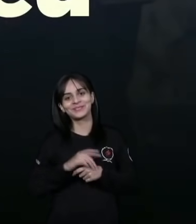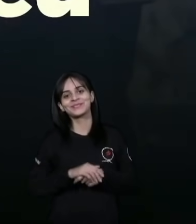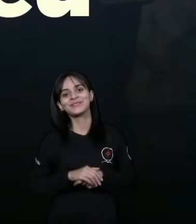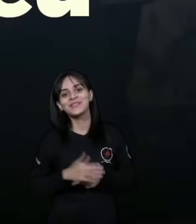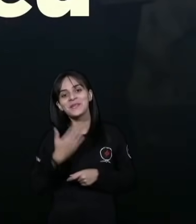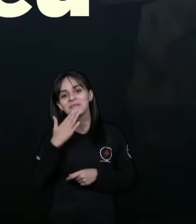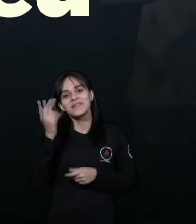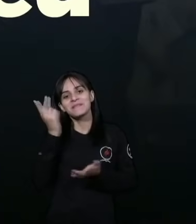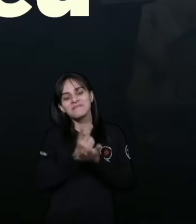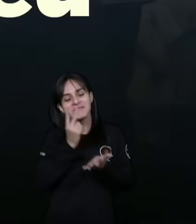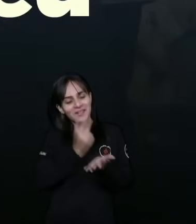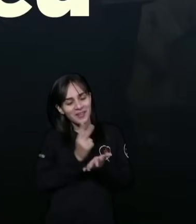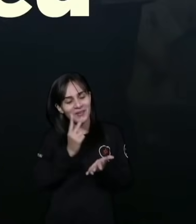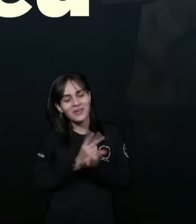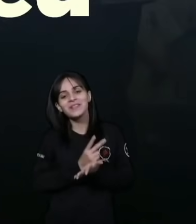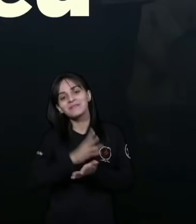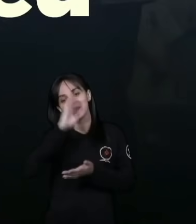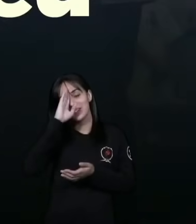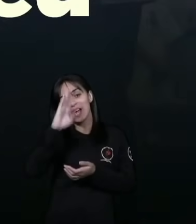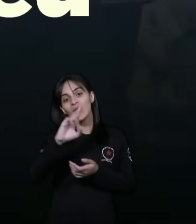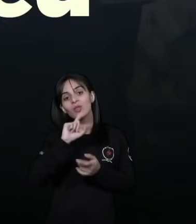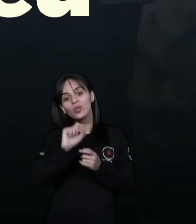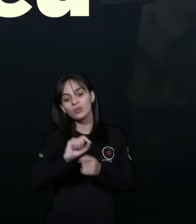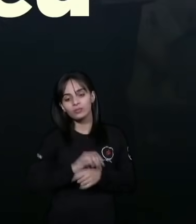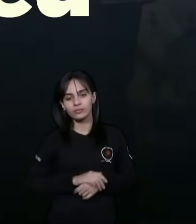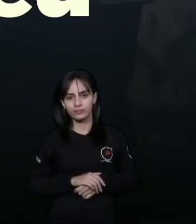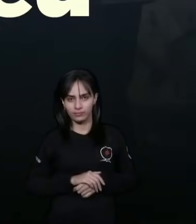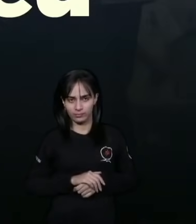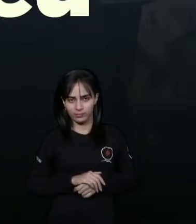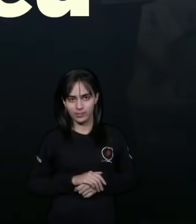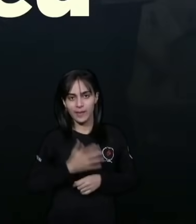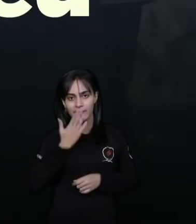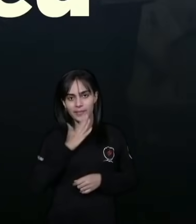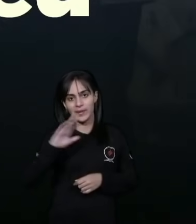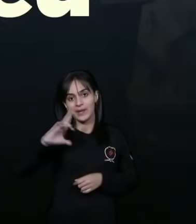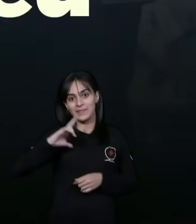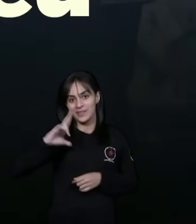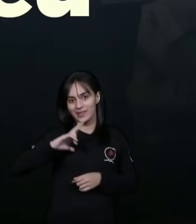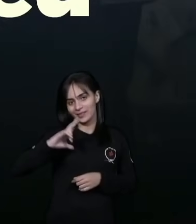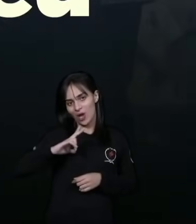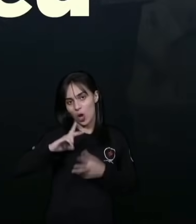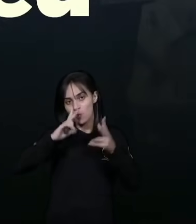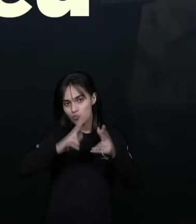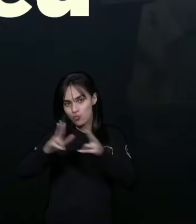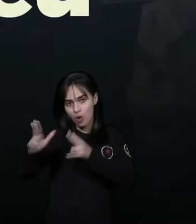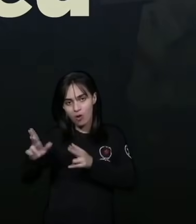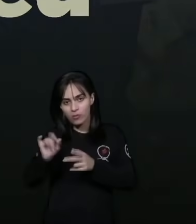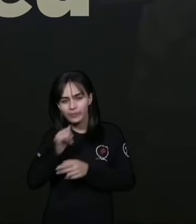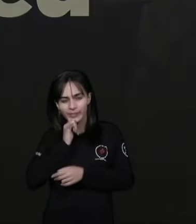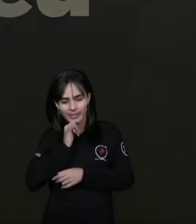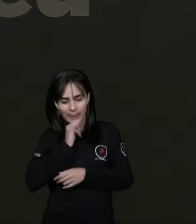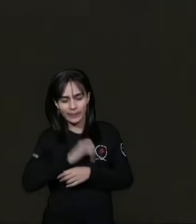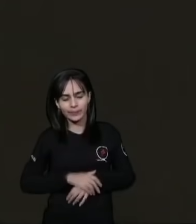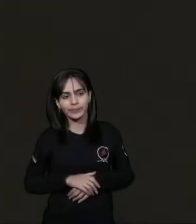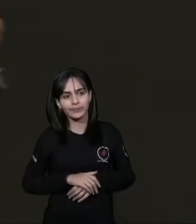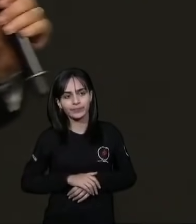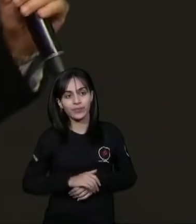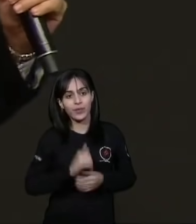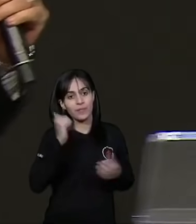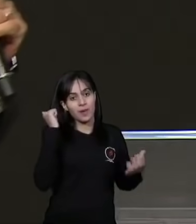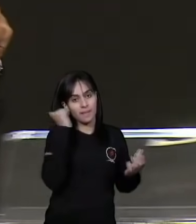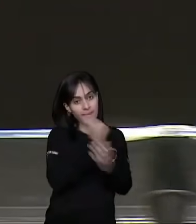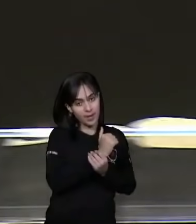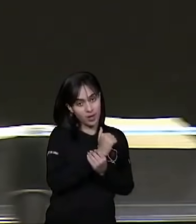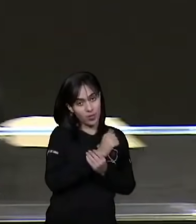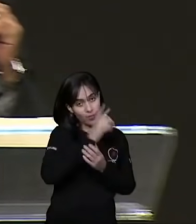pede uma mesma coisa principalmente no que tange as promessas pessoais e não perde igual que é um exemplo para